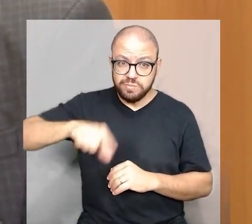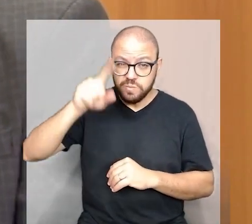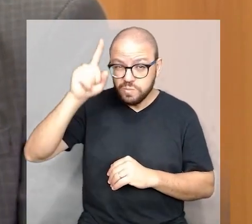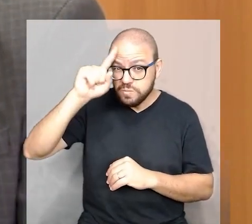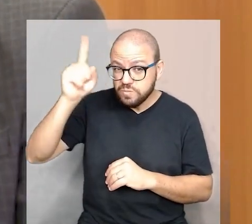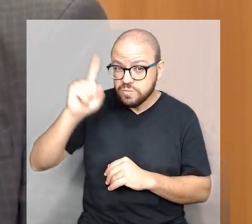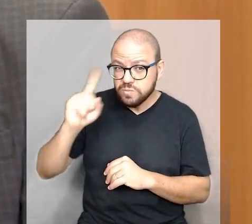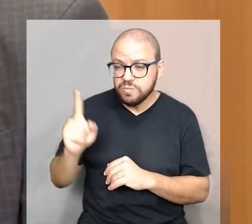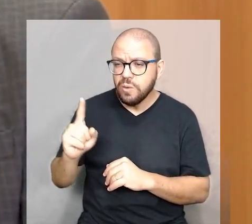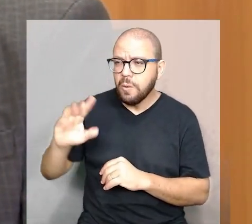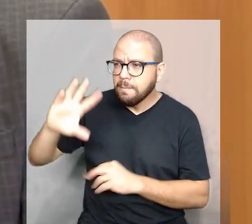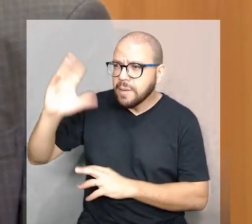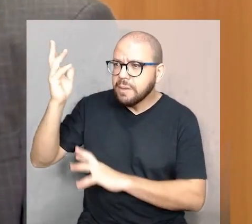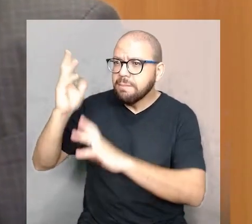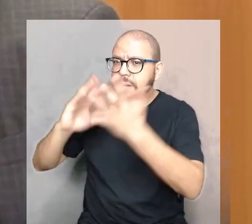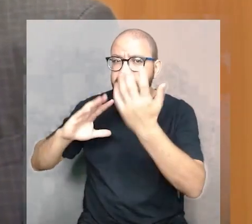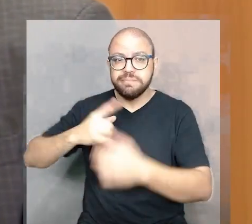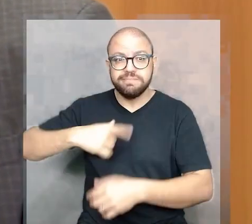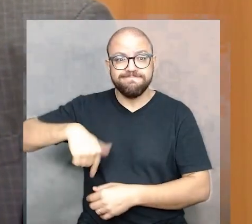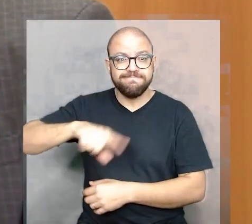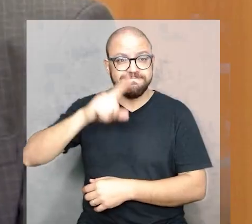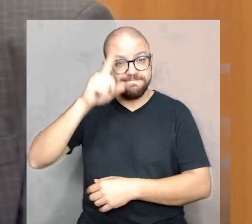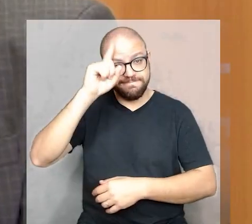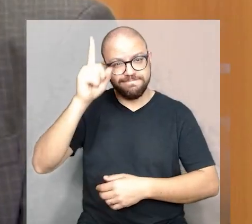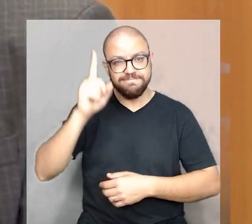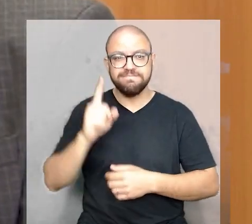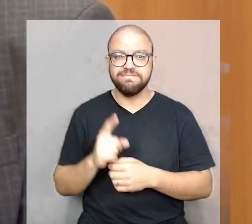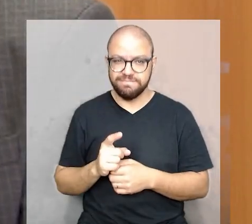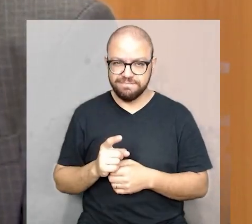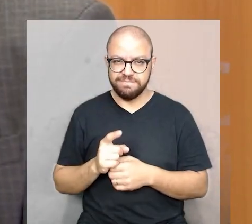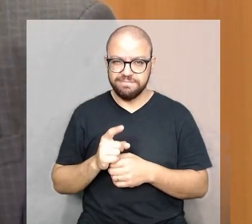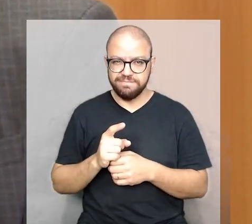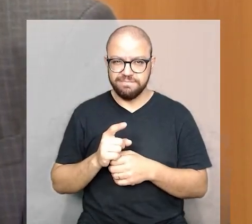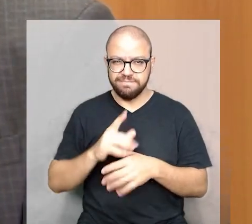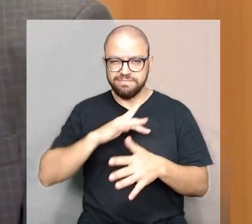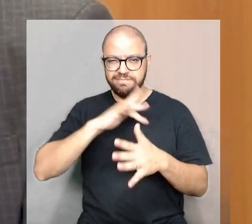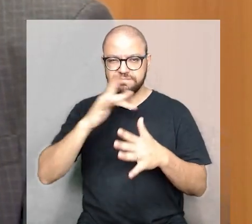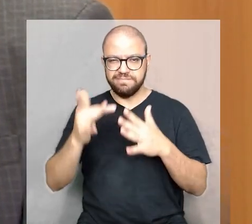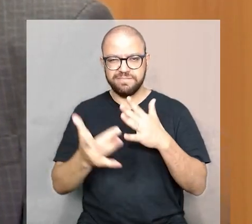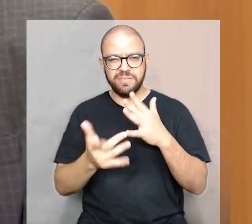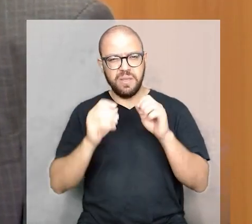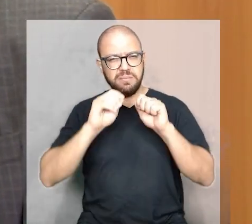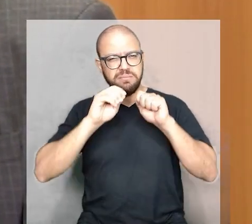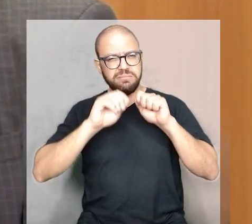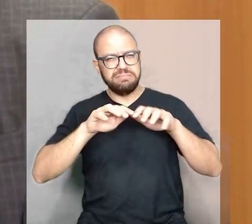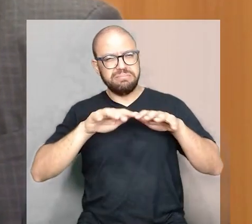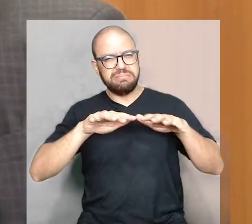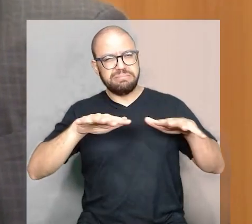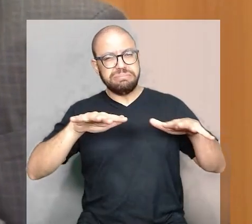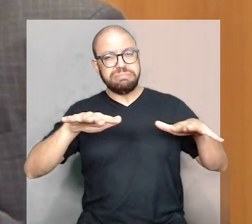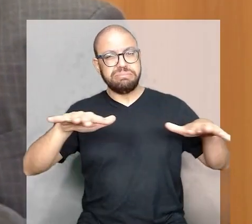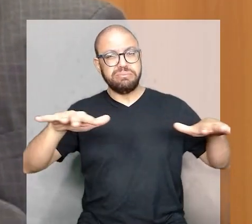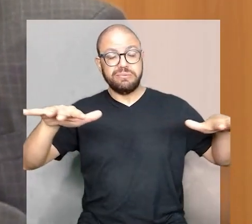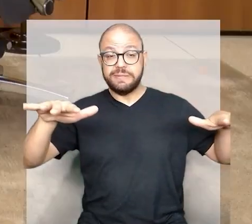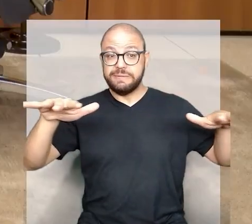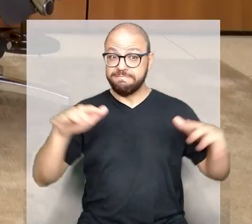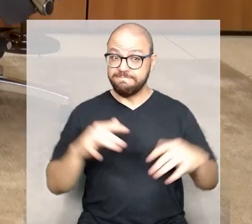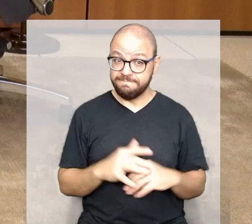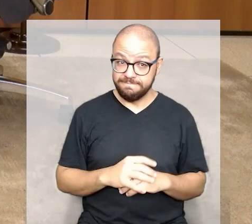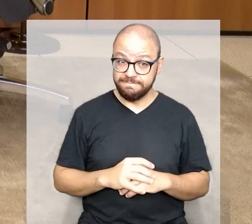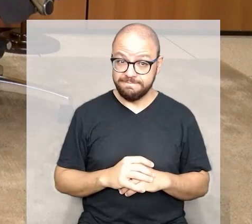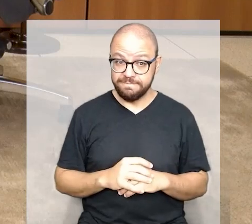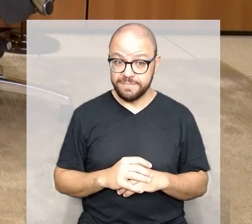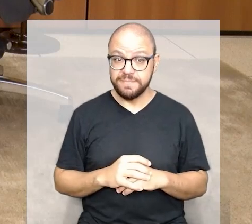sabia bem o que era, o que estava acontecendo. Então isso foi propagado pelas redes sociais. Então tudo isso tomou